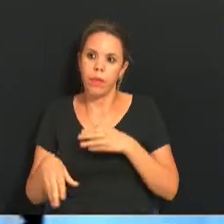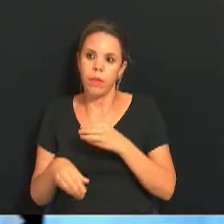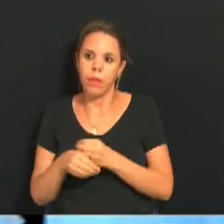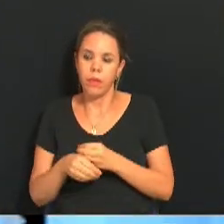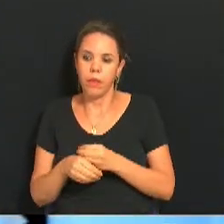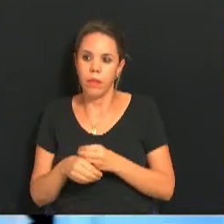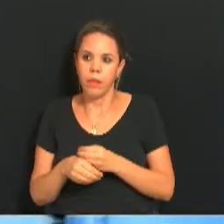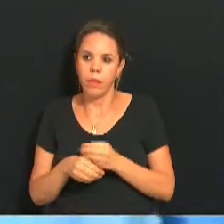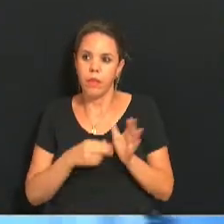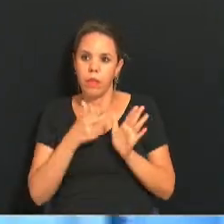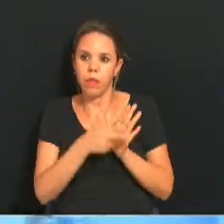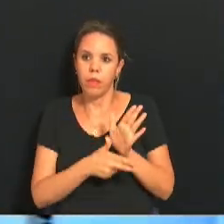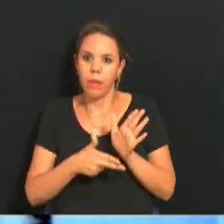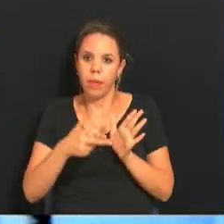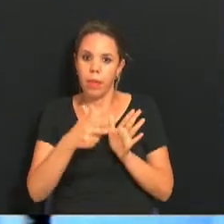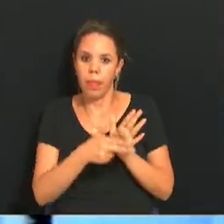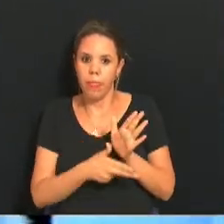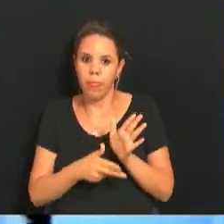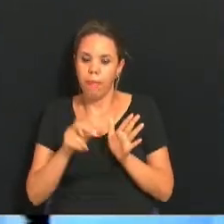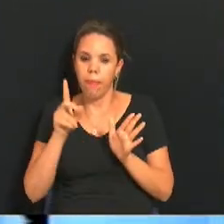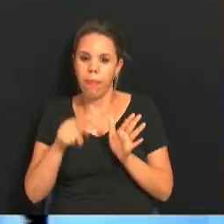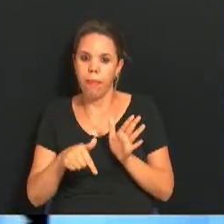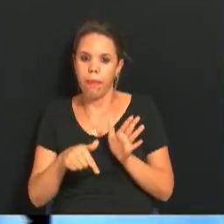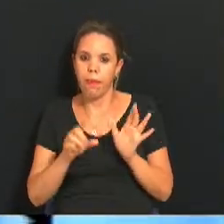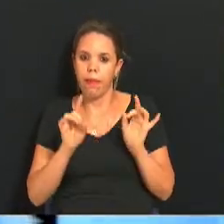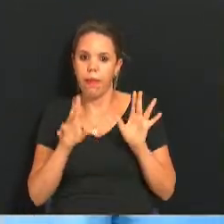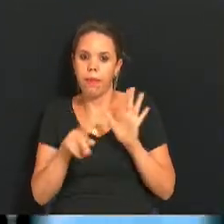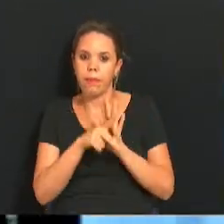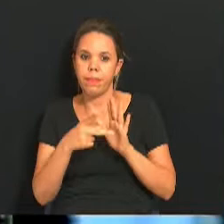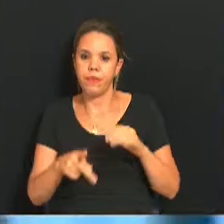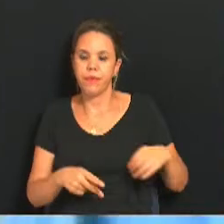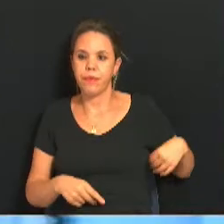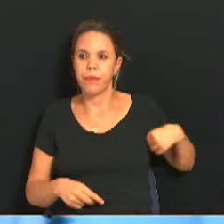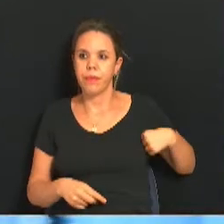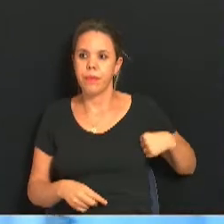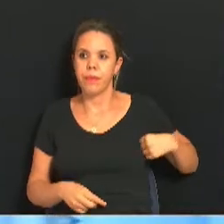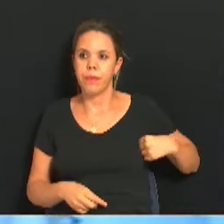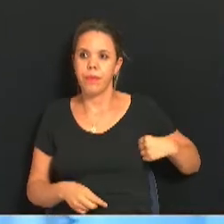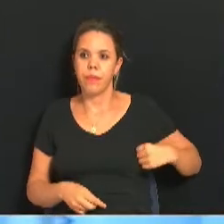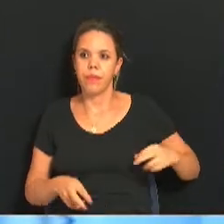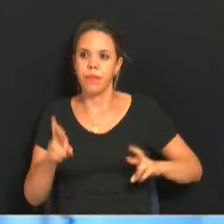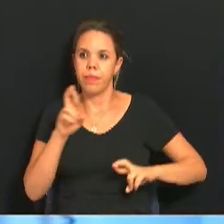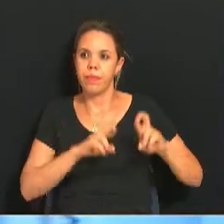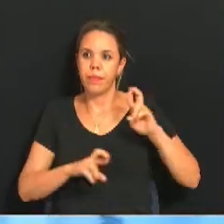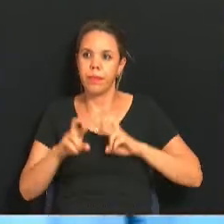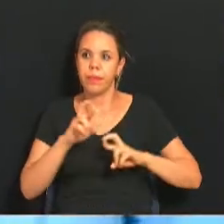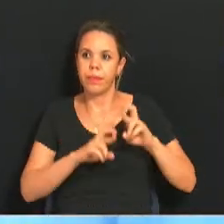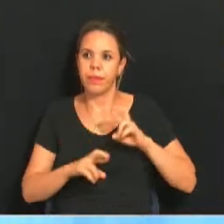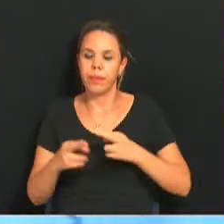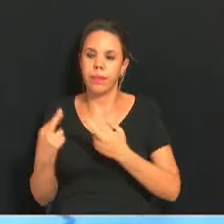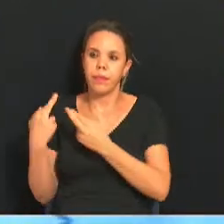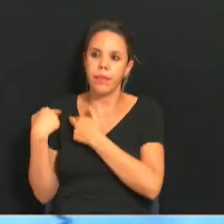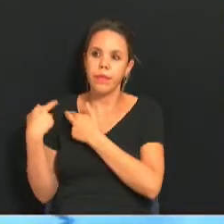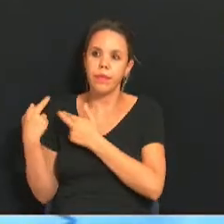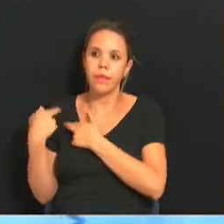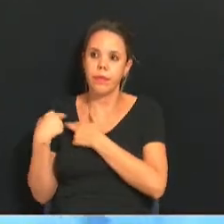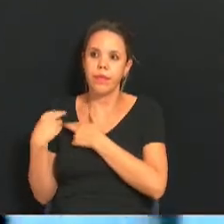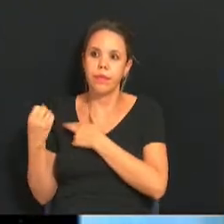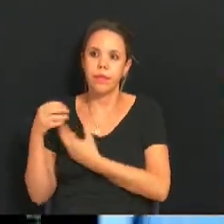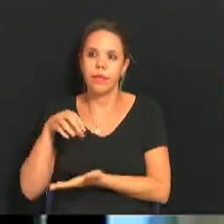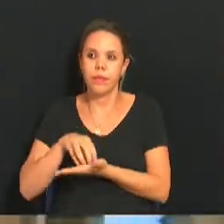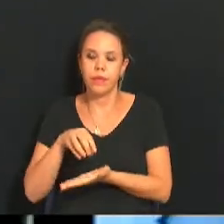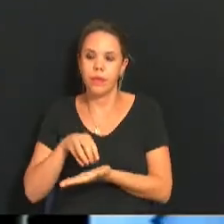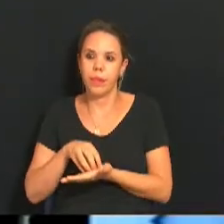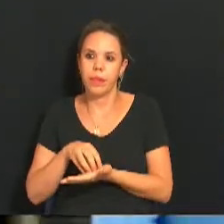pátio Ferroviário mas especificamente análise que coube a nosso departamento